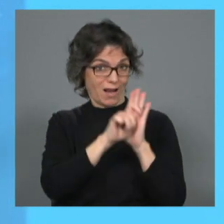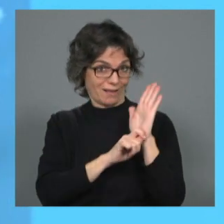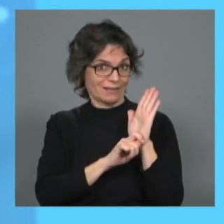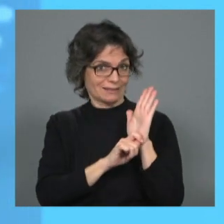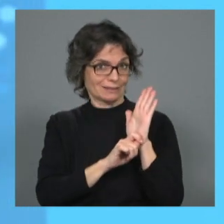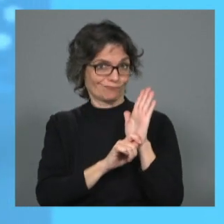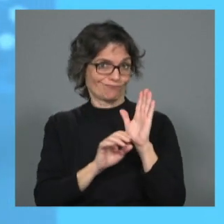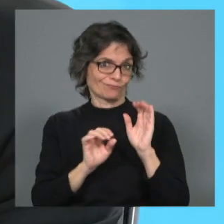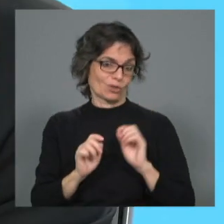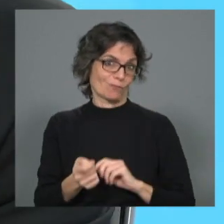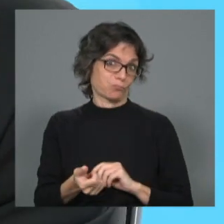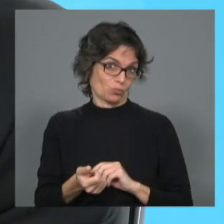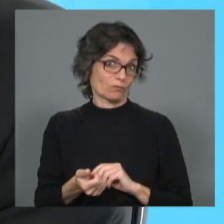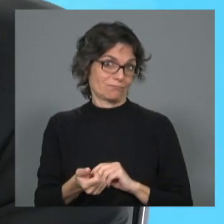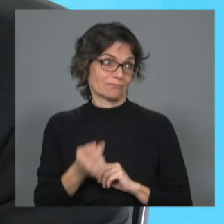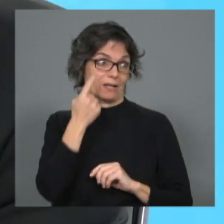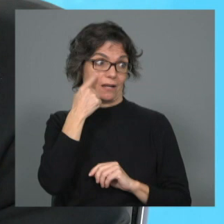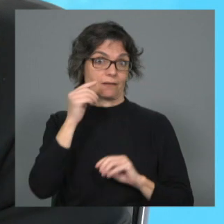bancadas, não é? Sim,